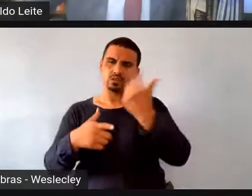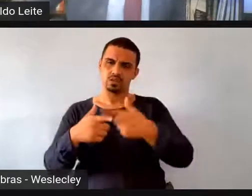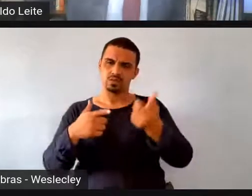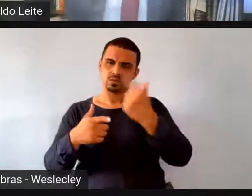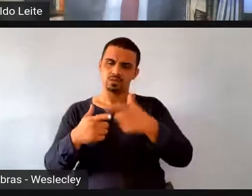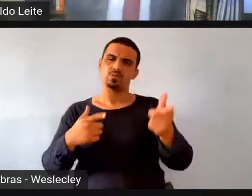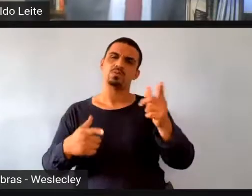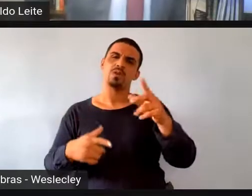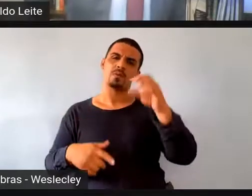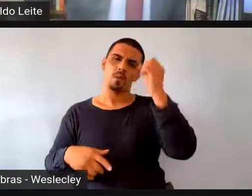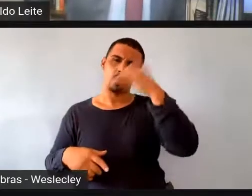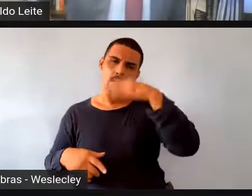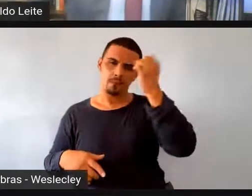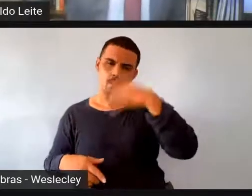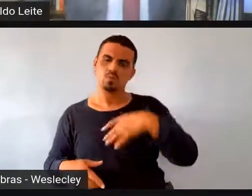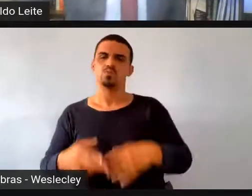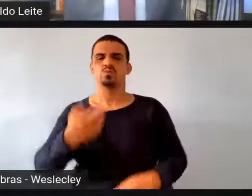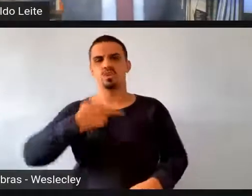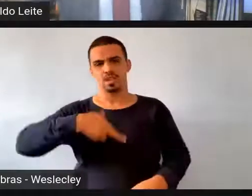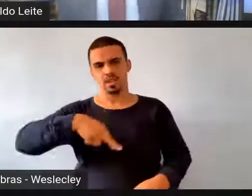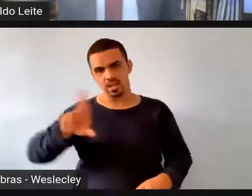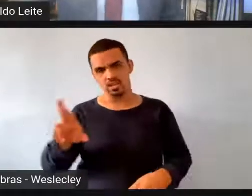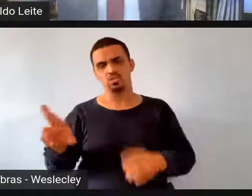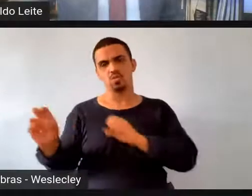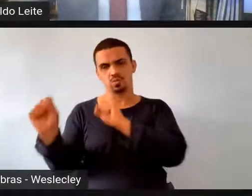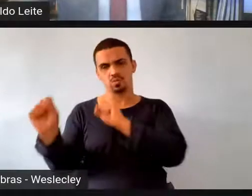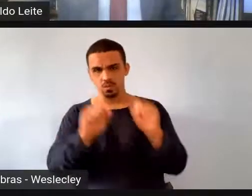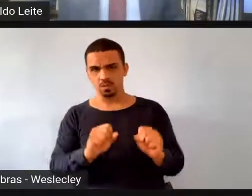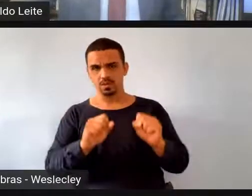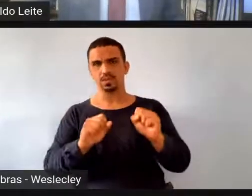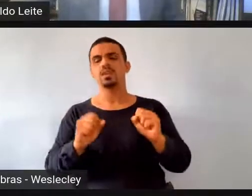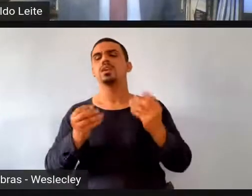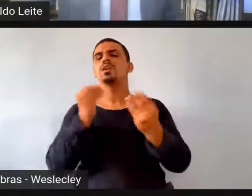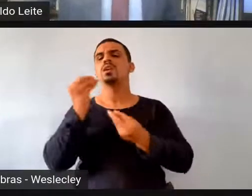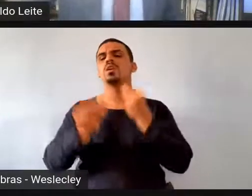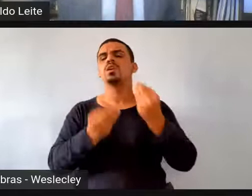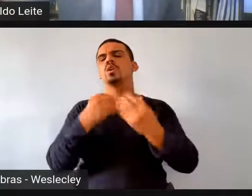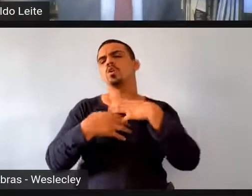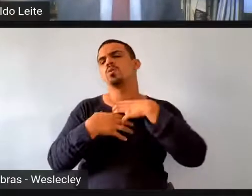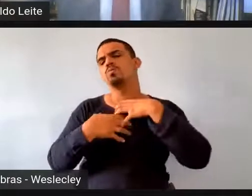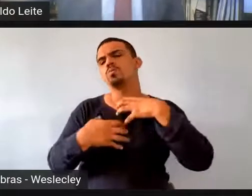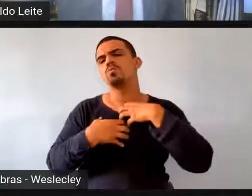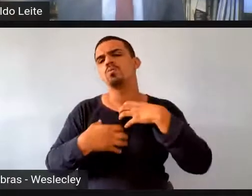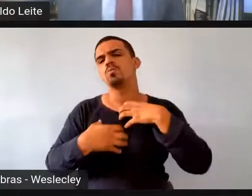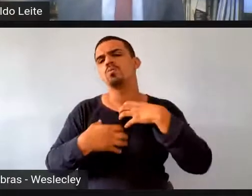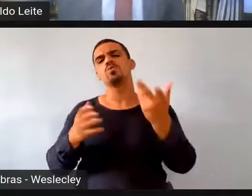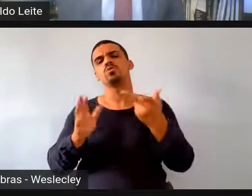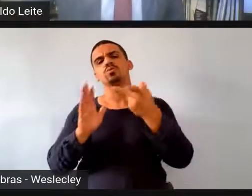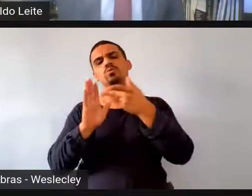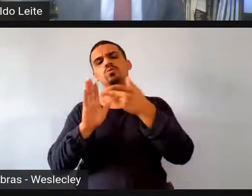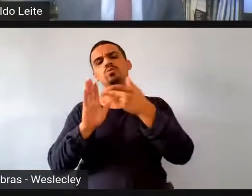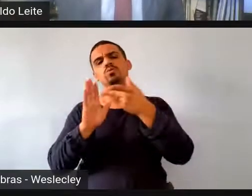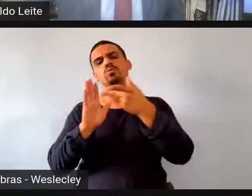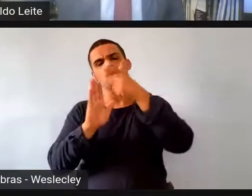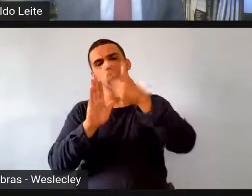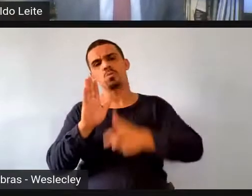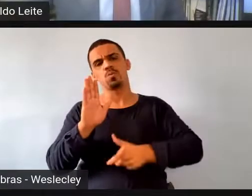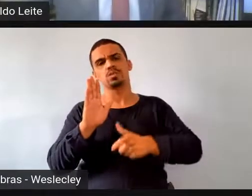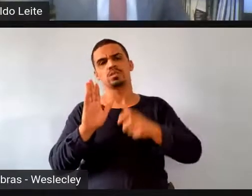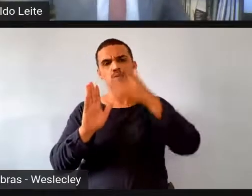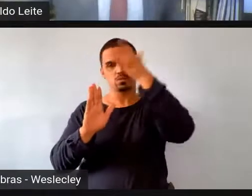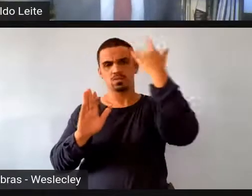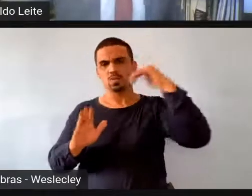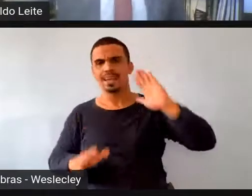de poder religioso e sobre esse modo aí de, por assim dizer, projeção de candidatos a partir